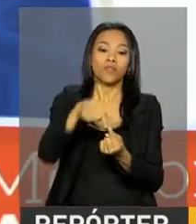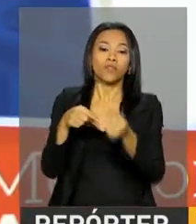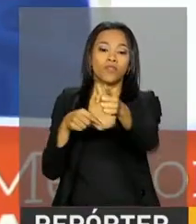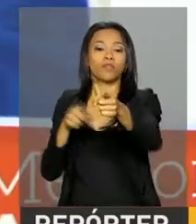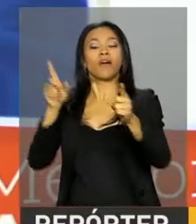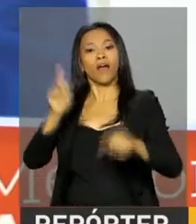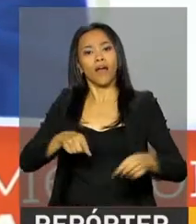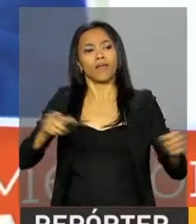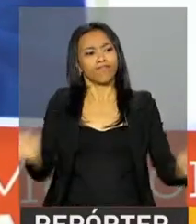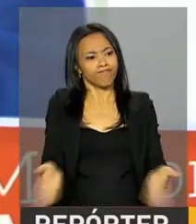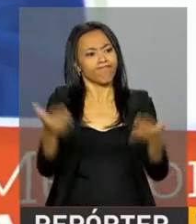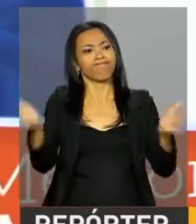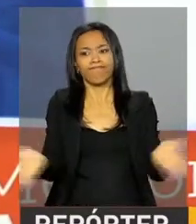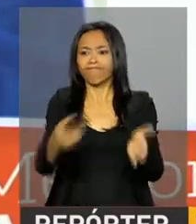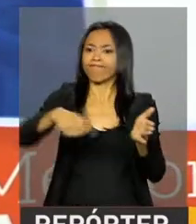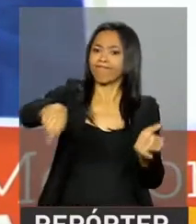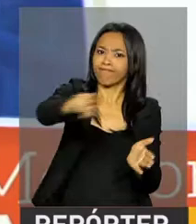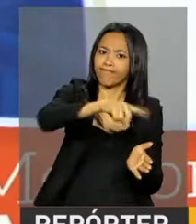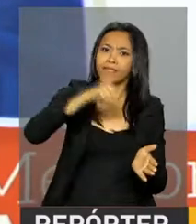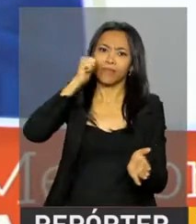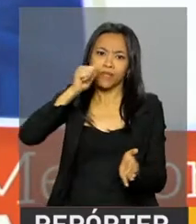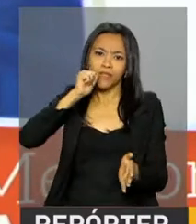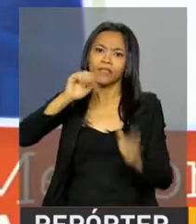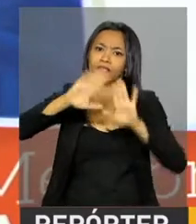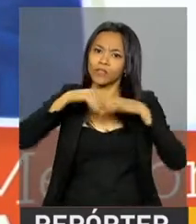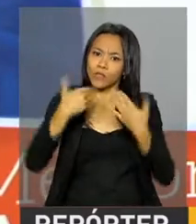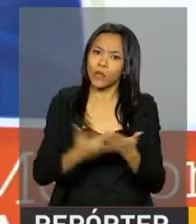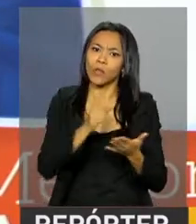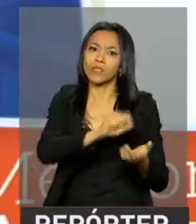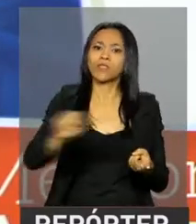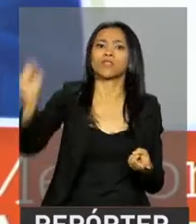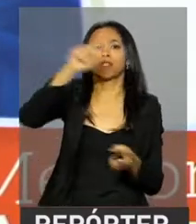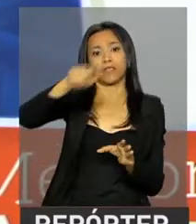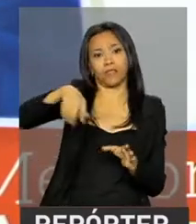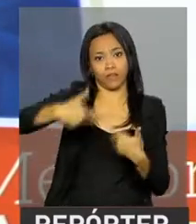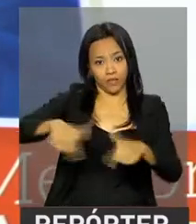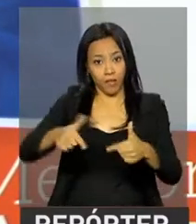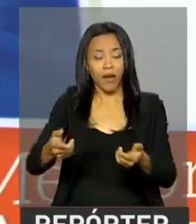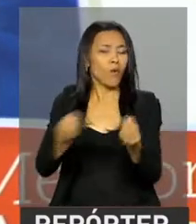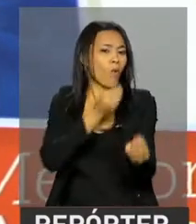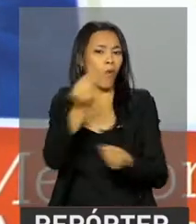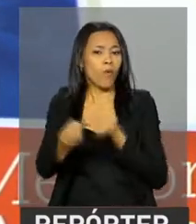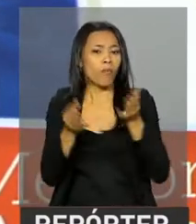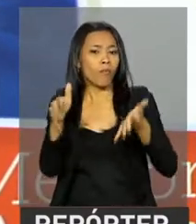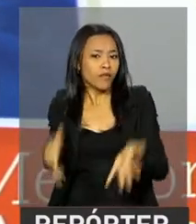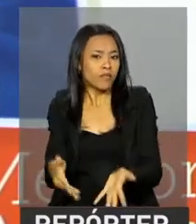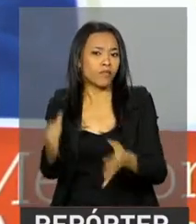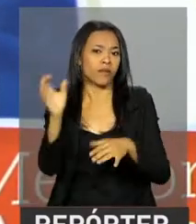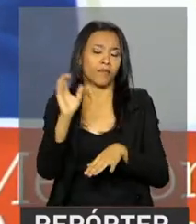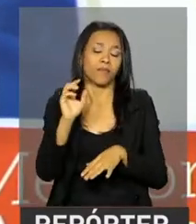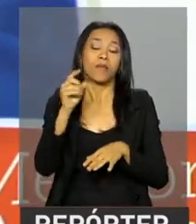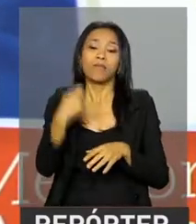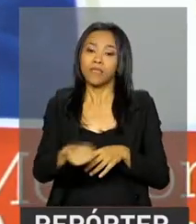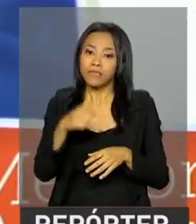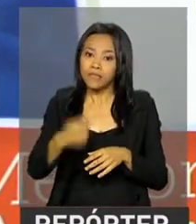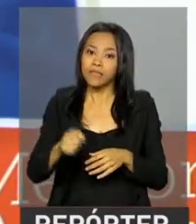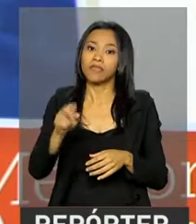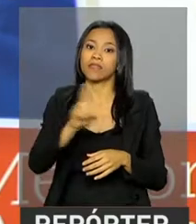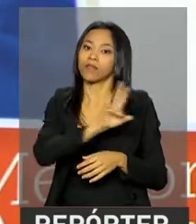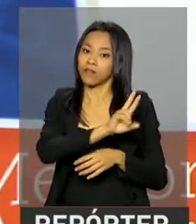é valorizar o papel das merendeiras e merendeiros que atuam na execução do PNAE. Para participar do concurso, as merendeiras precisam estar